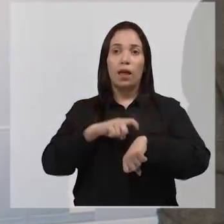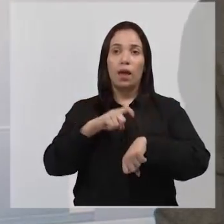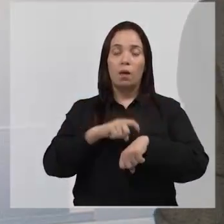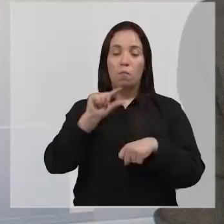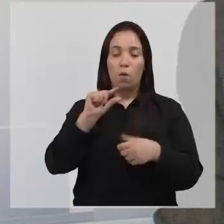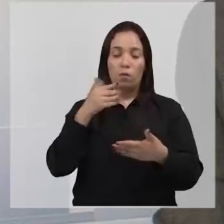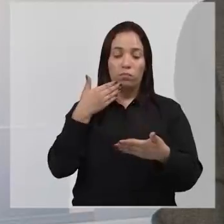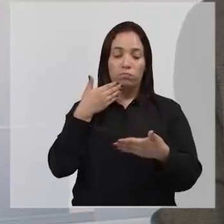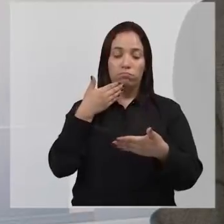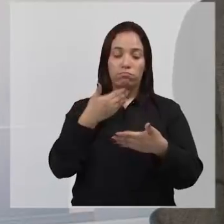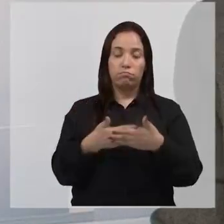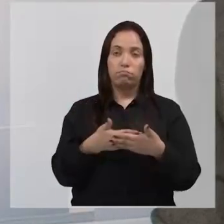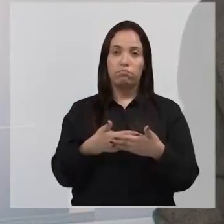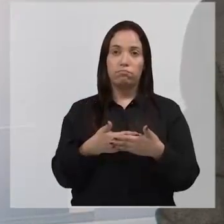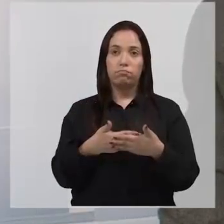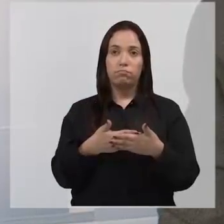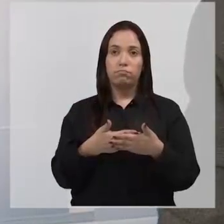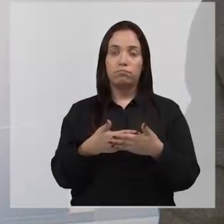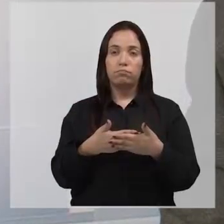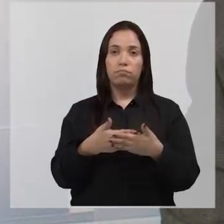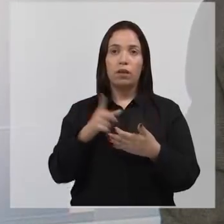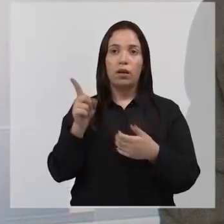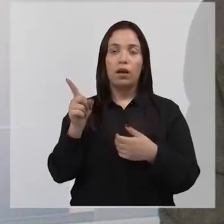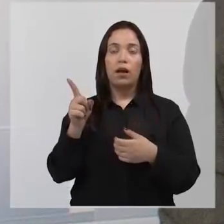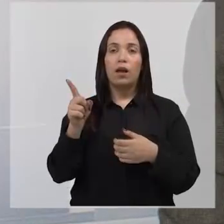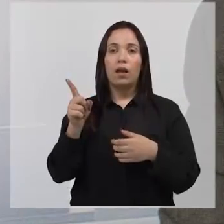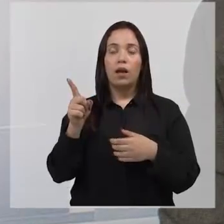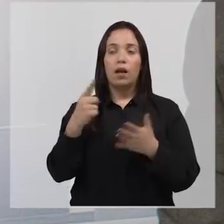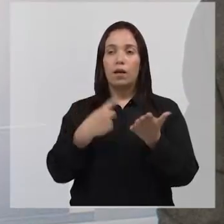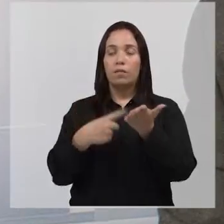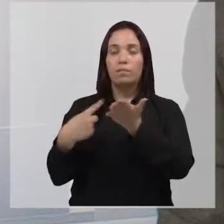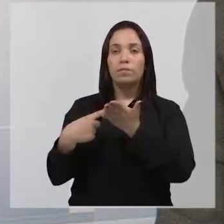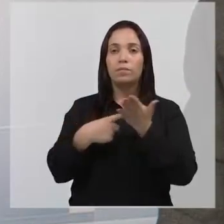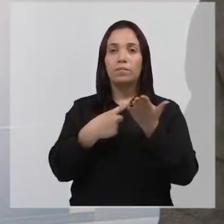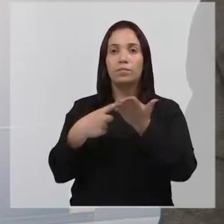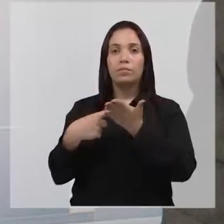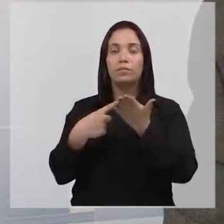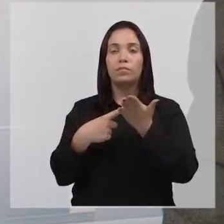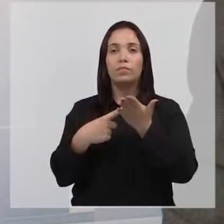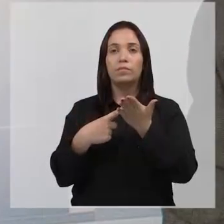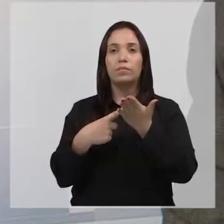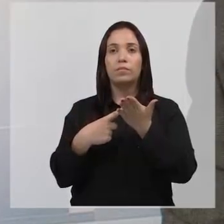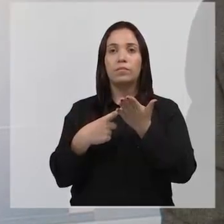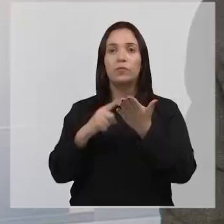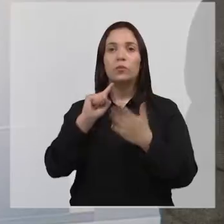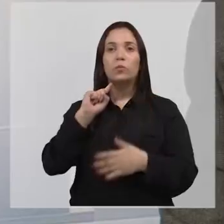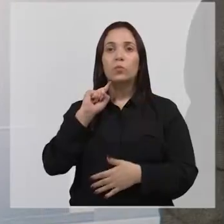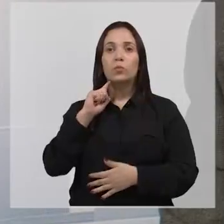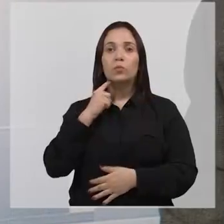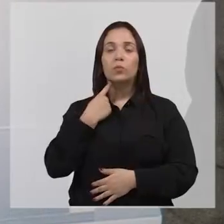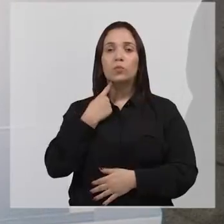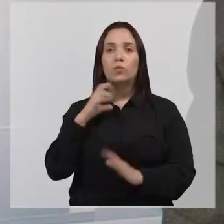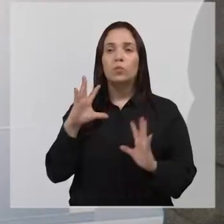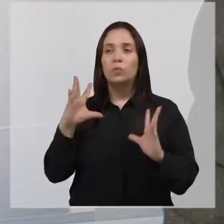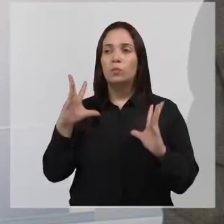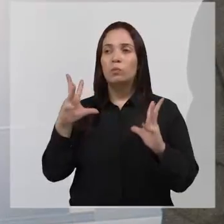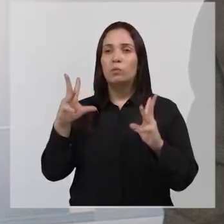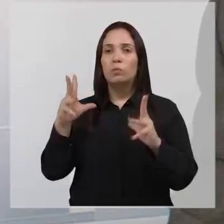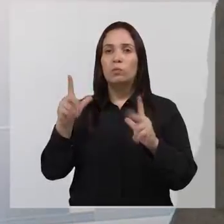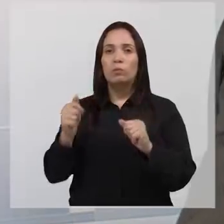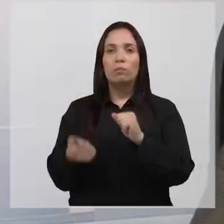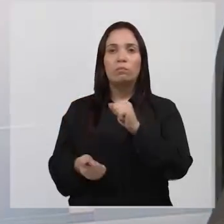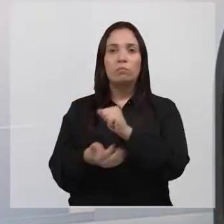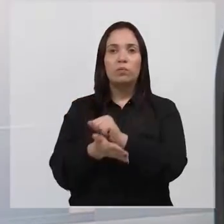ser um governo provisório, onde uma parte da oposição veio fazer parte, se tornou tão corrupto, tão